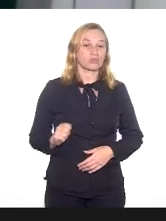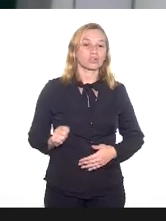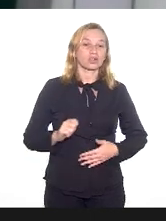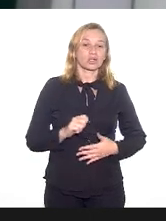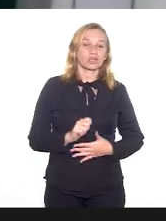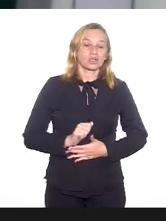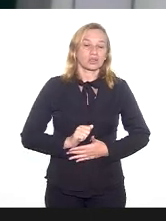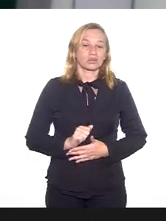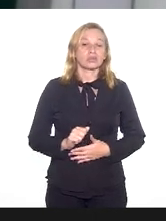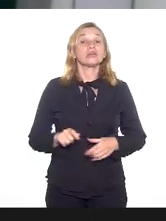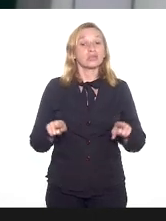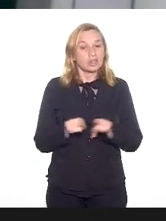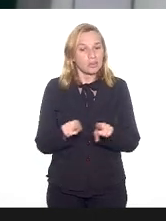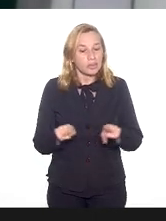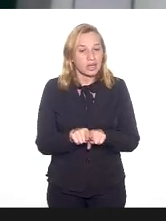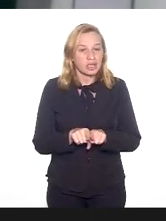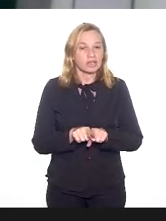atenção.